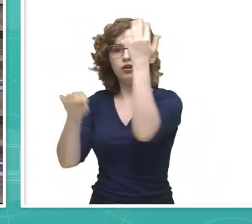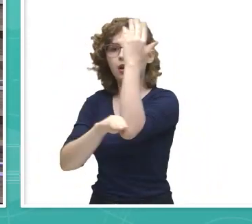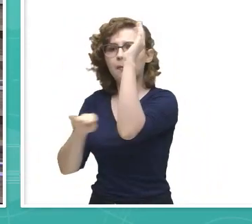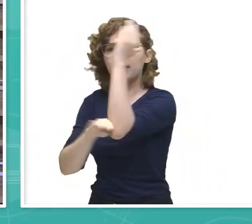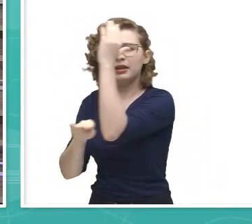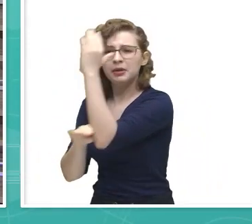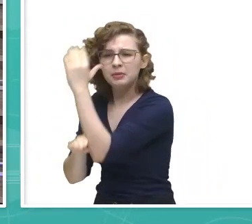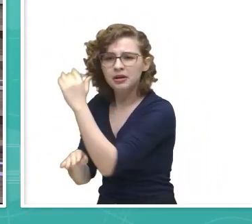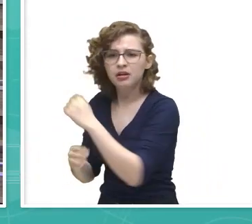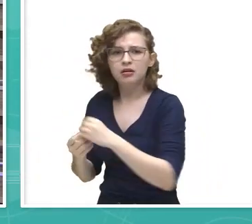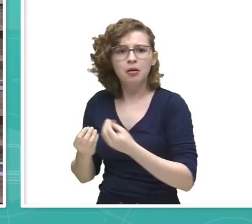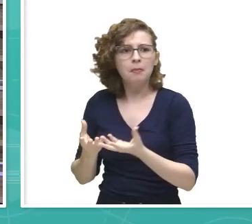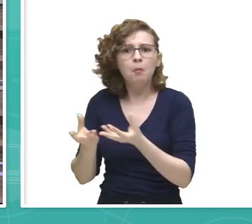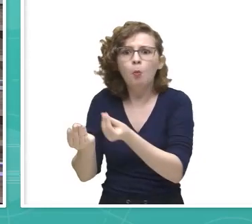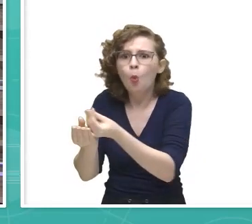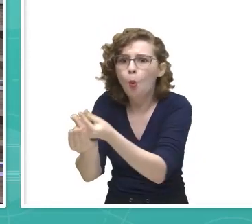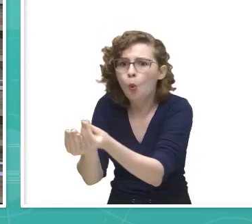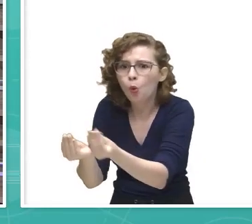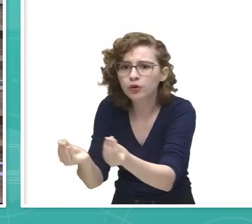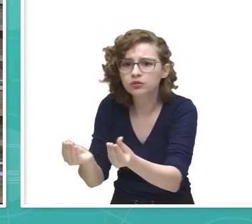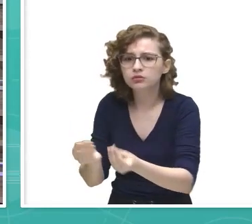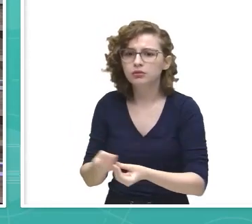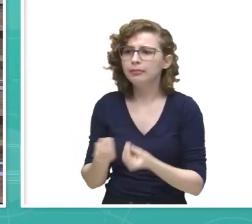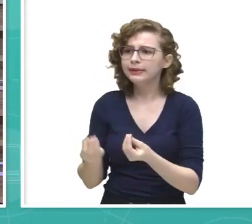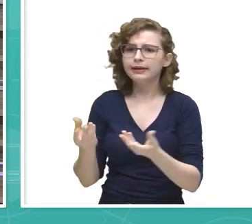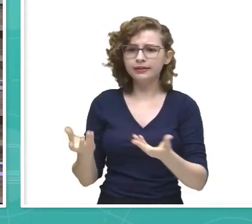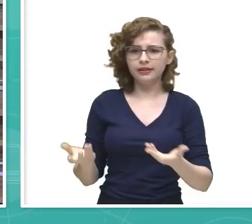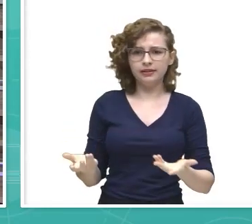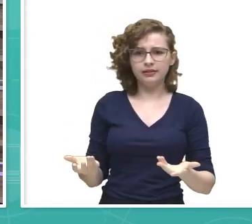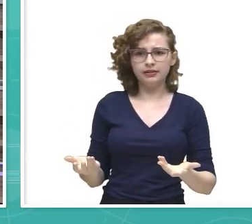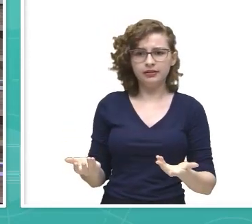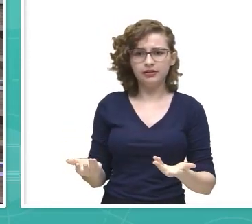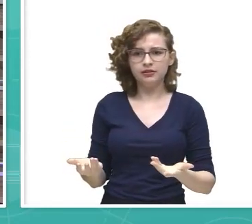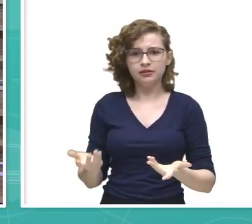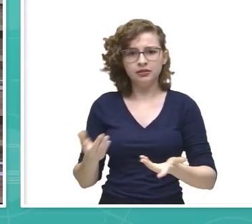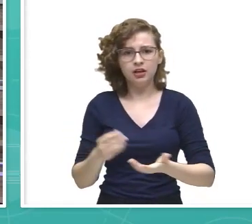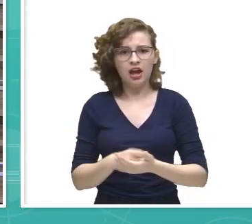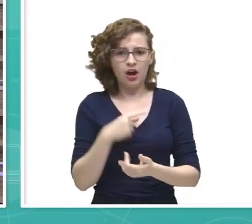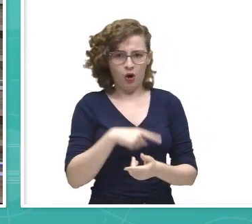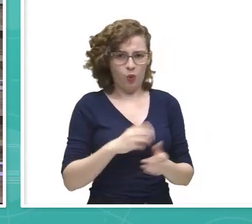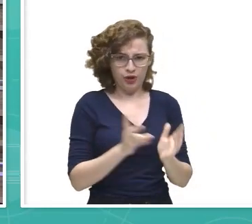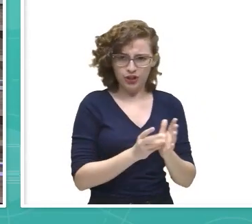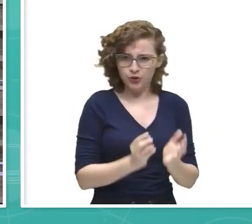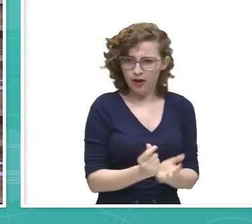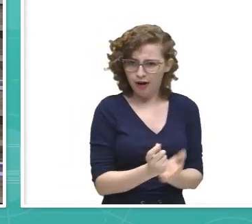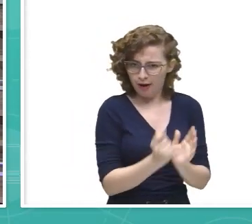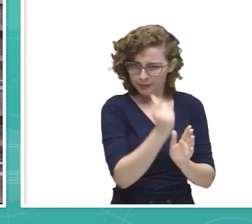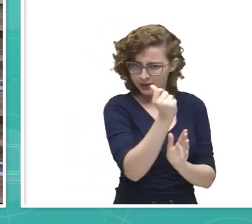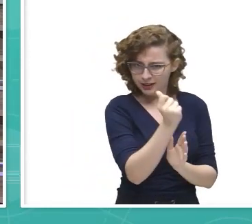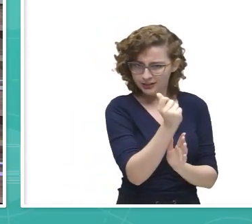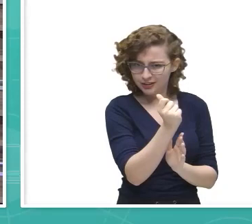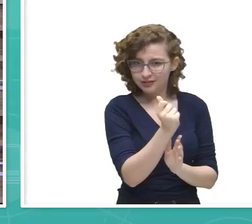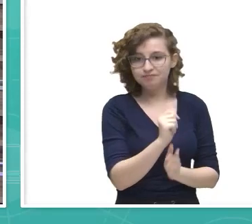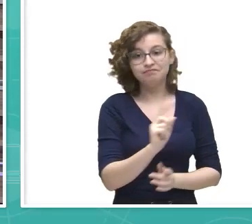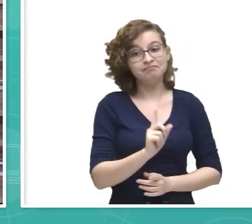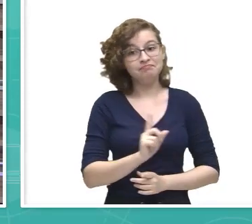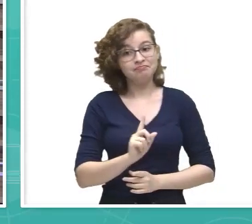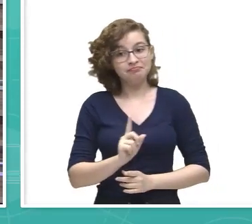contas? Porque não se tinha na mentalidade deles a mentalidade capitalista. A lógica capitalista não existia